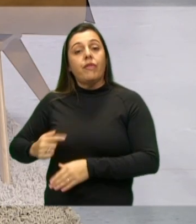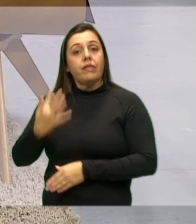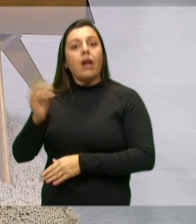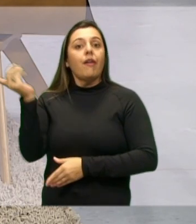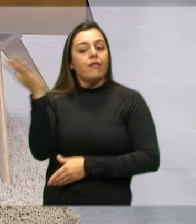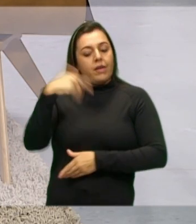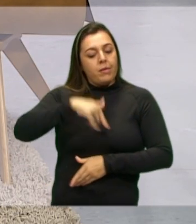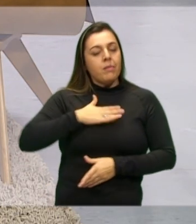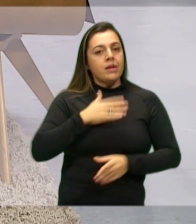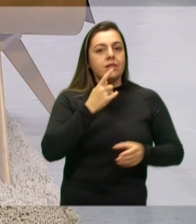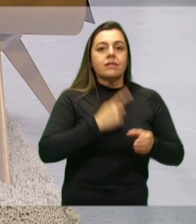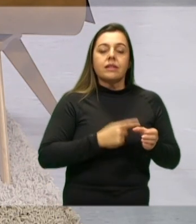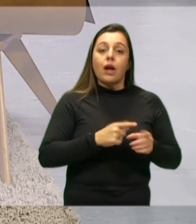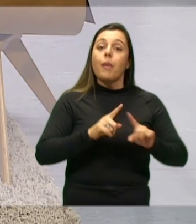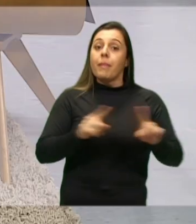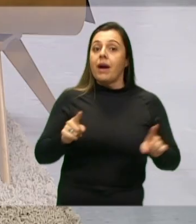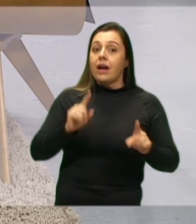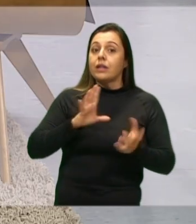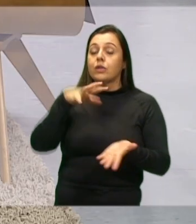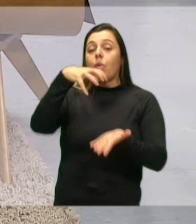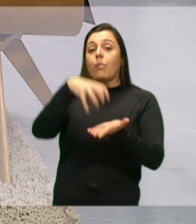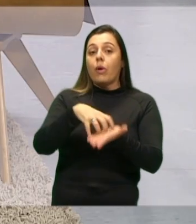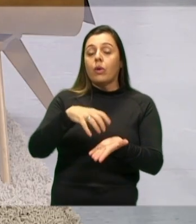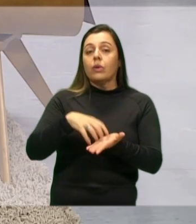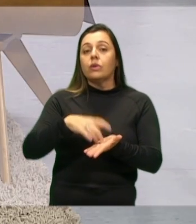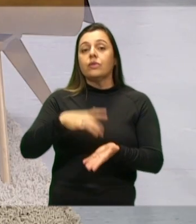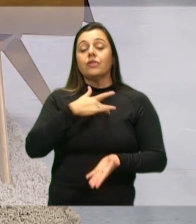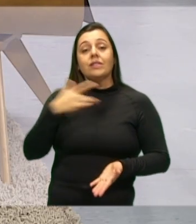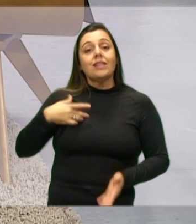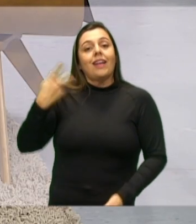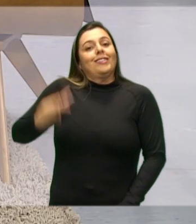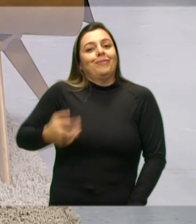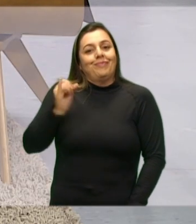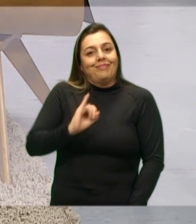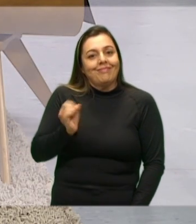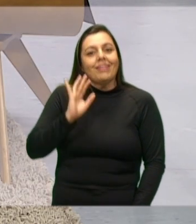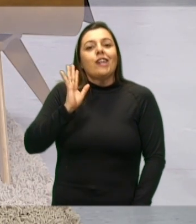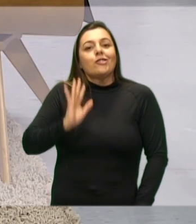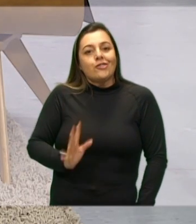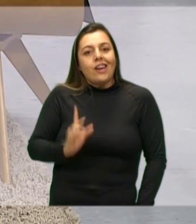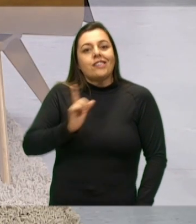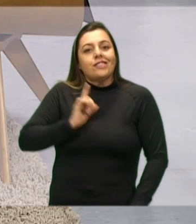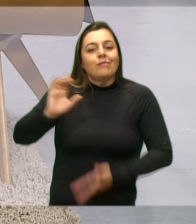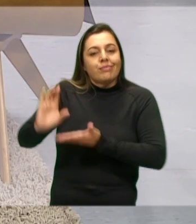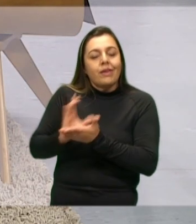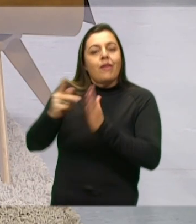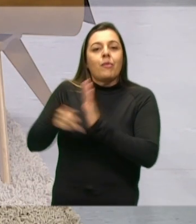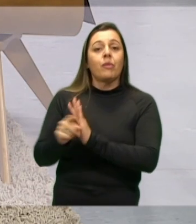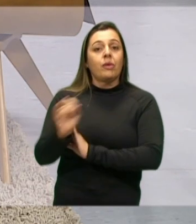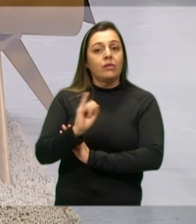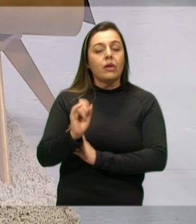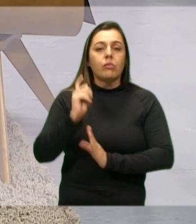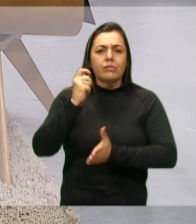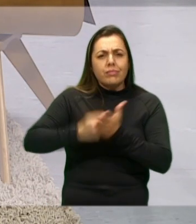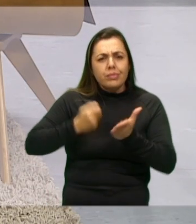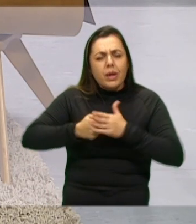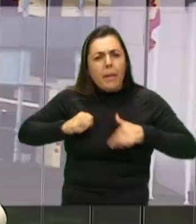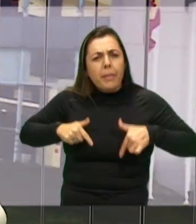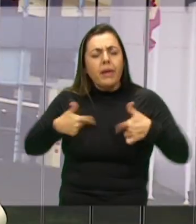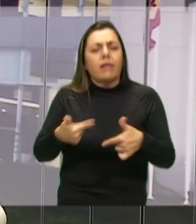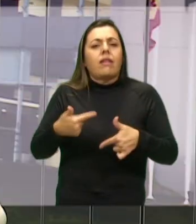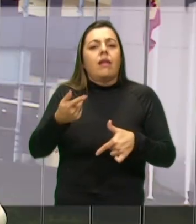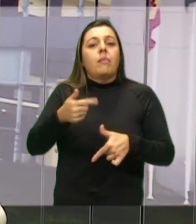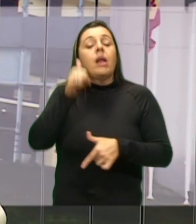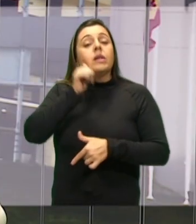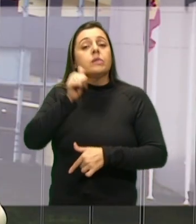construir em suas cidades. Mas o polo de saúde é a nossa Itajaí, e já estava contemplado. Então, por isso, nós entramos nessa luta, nessa briga